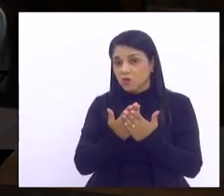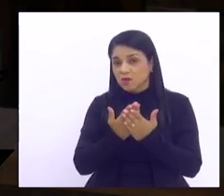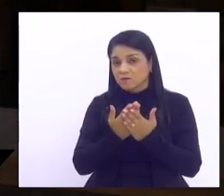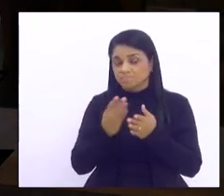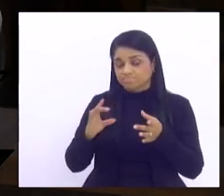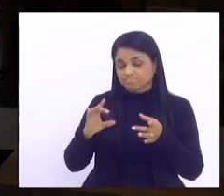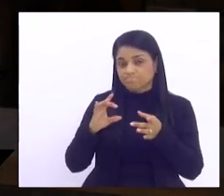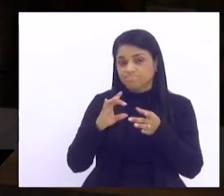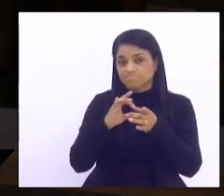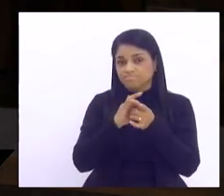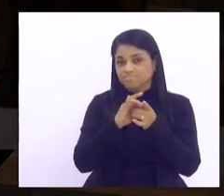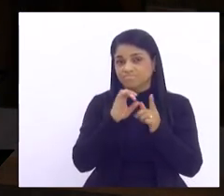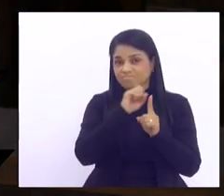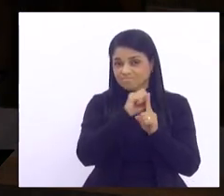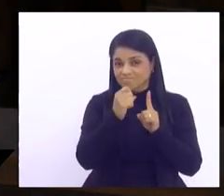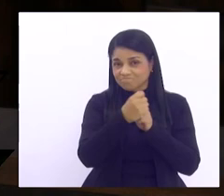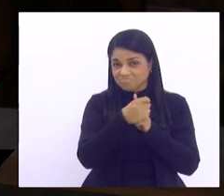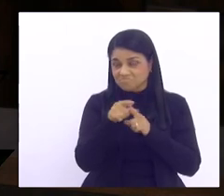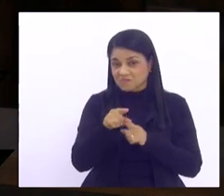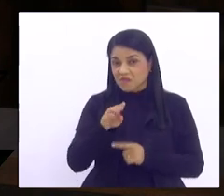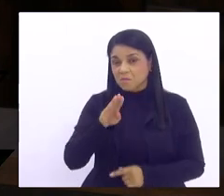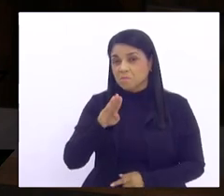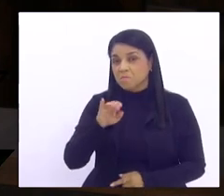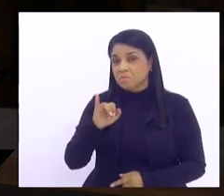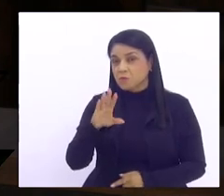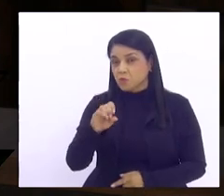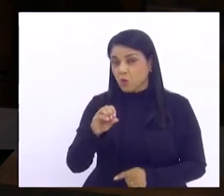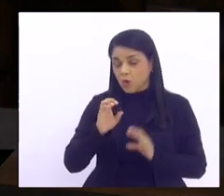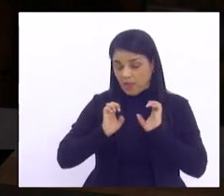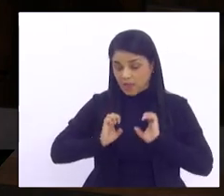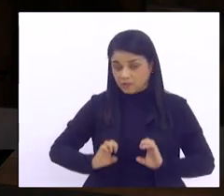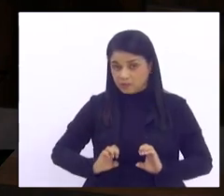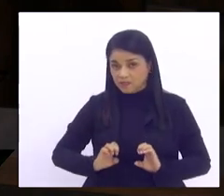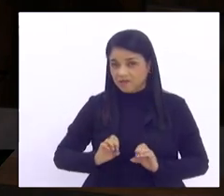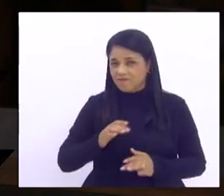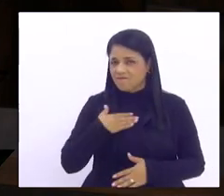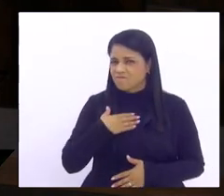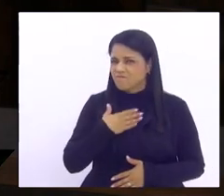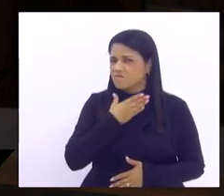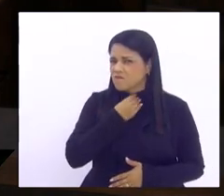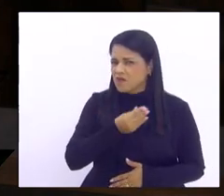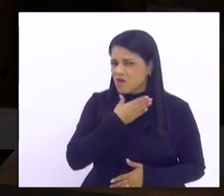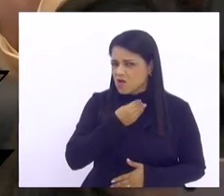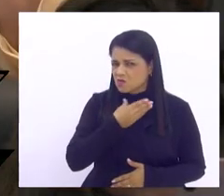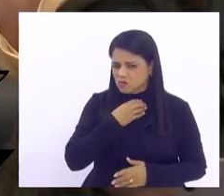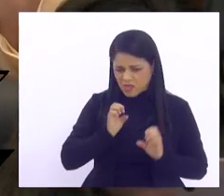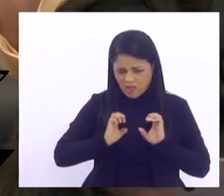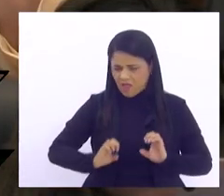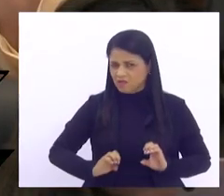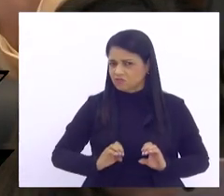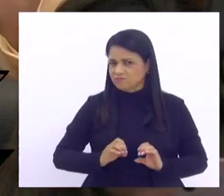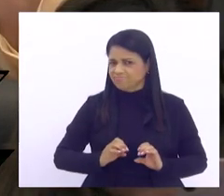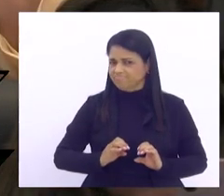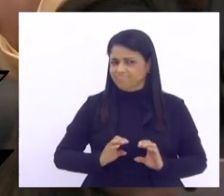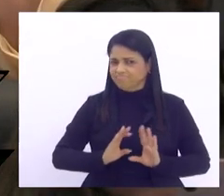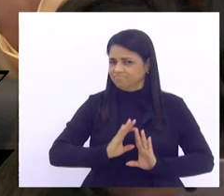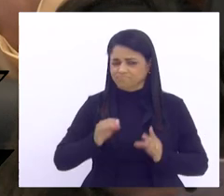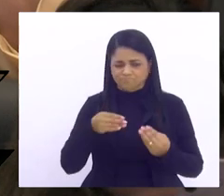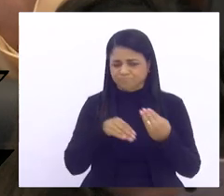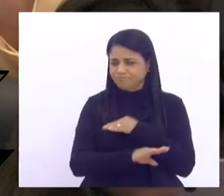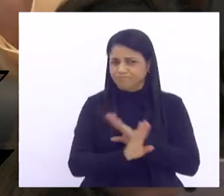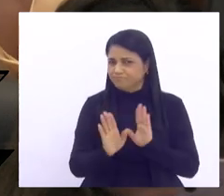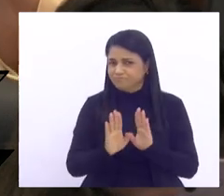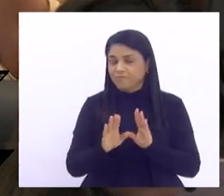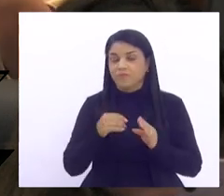escola de bioética, né, falsa bioética, porque de ética não tem nada, se não